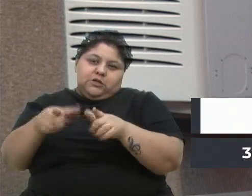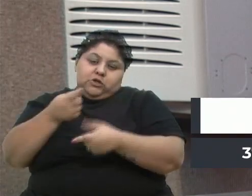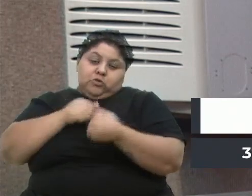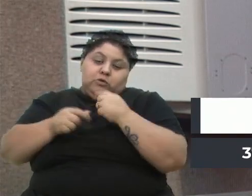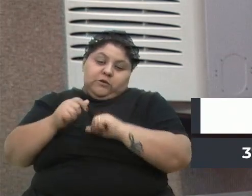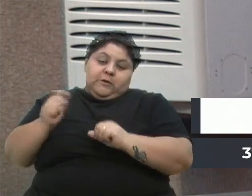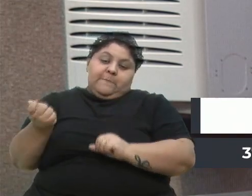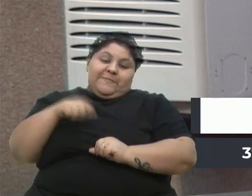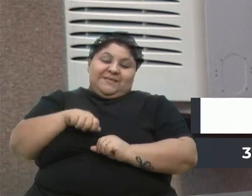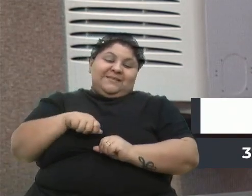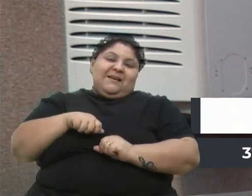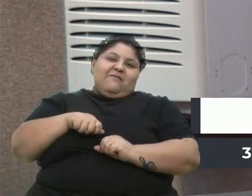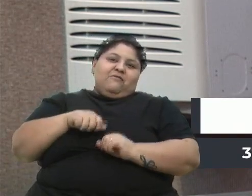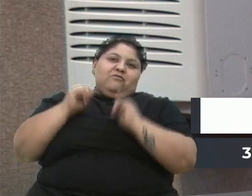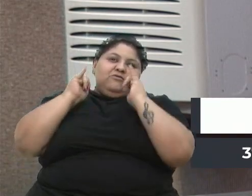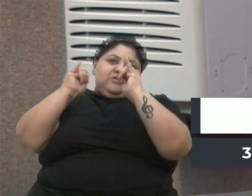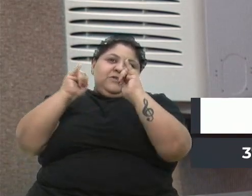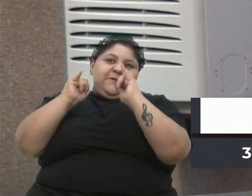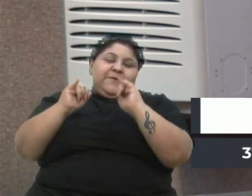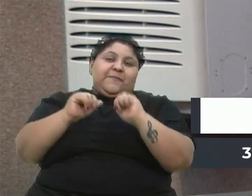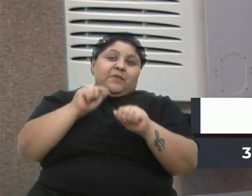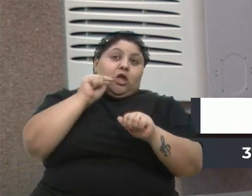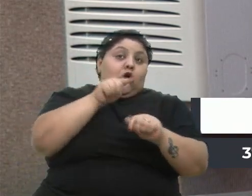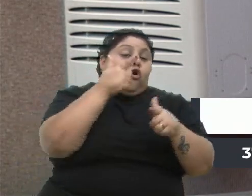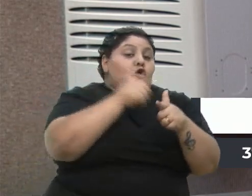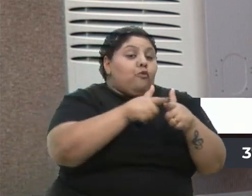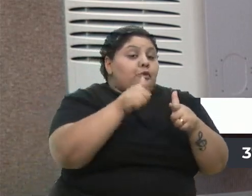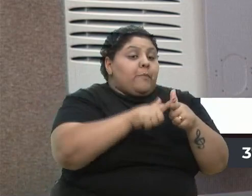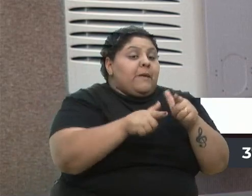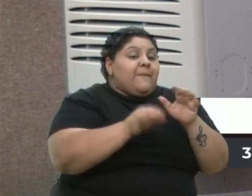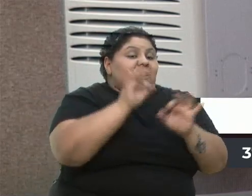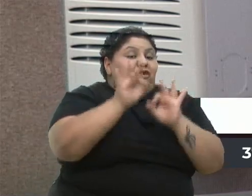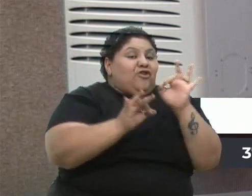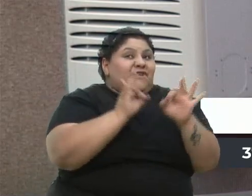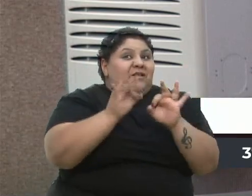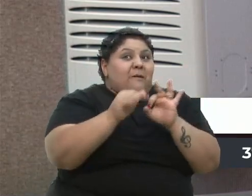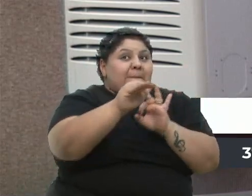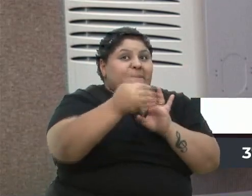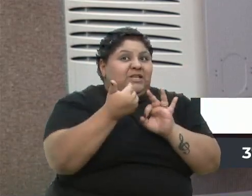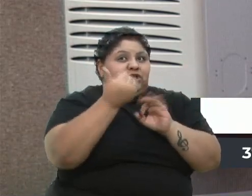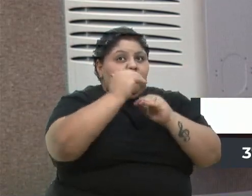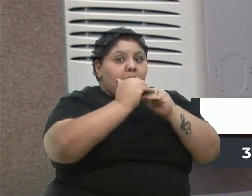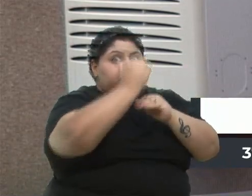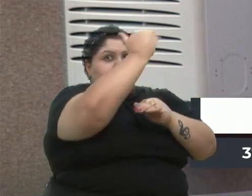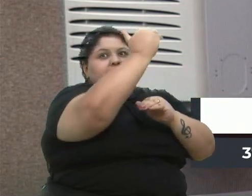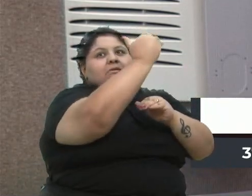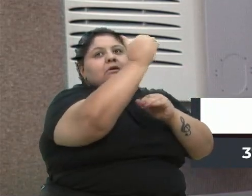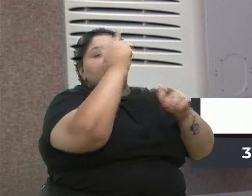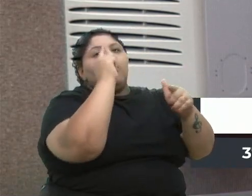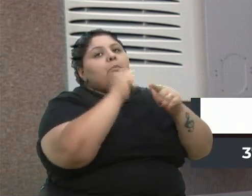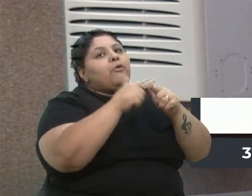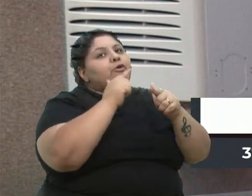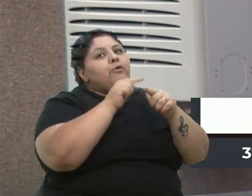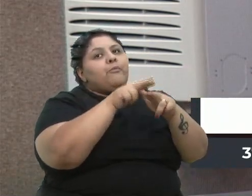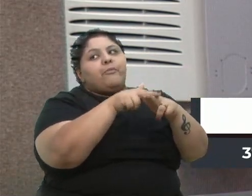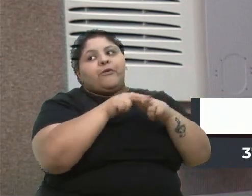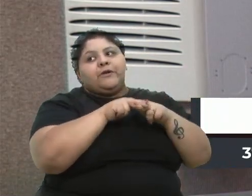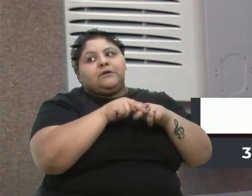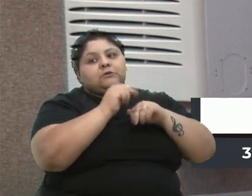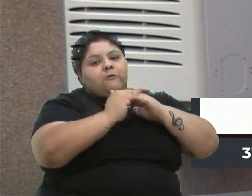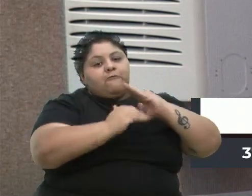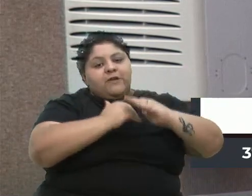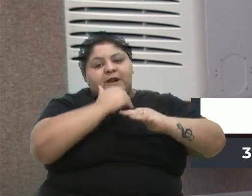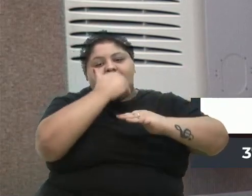que o reajuste solicitado foi muito alto. Por esse motivo, não foi renovado neste momento, mas a situação